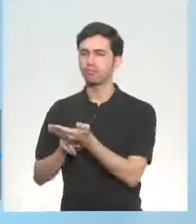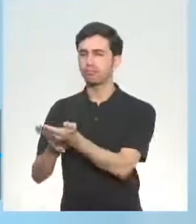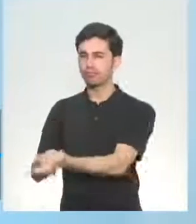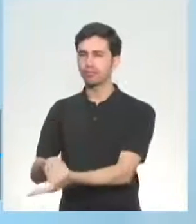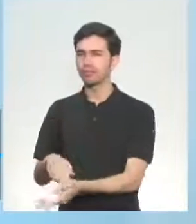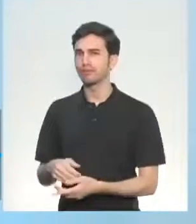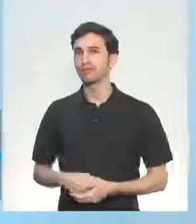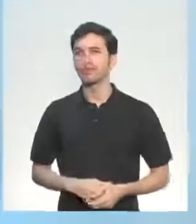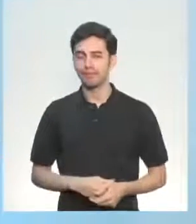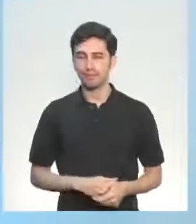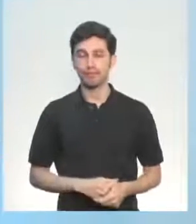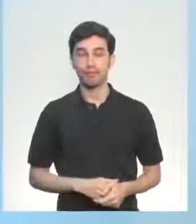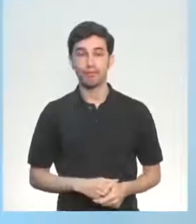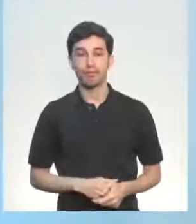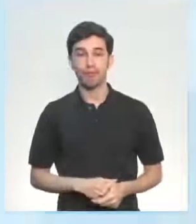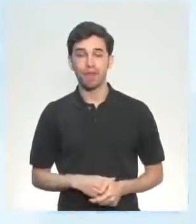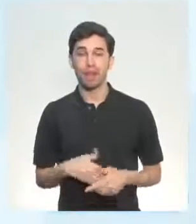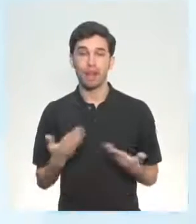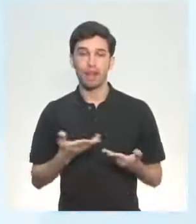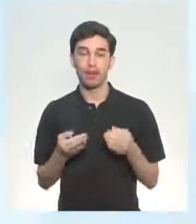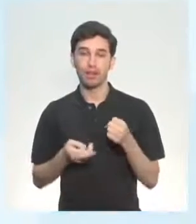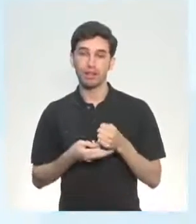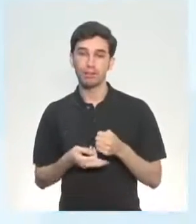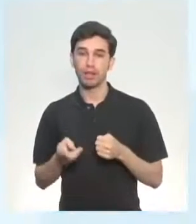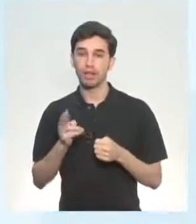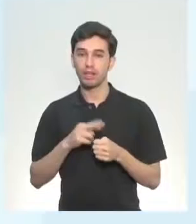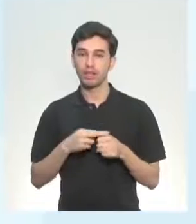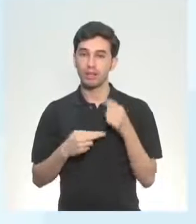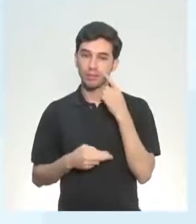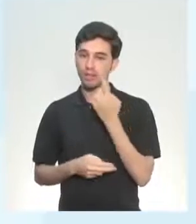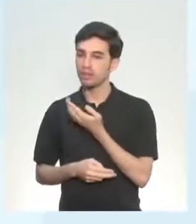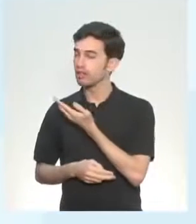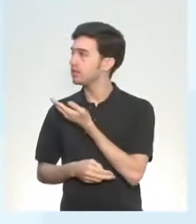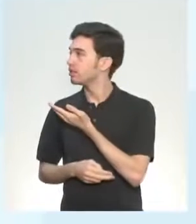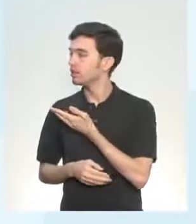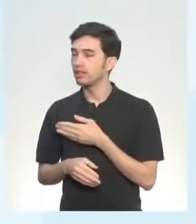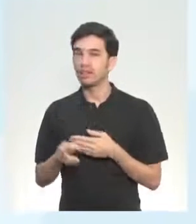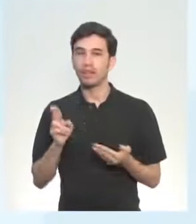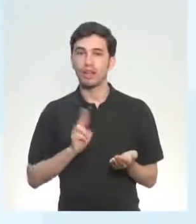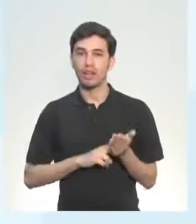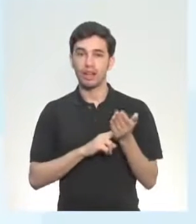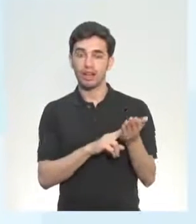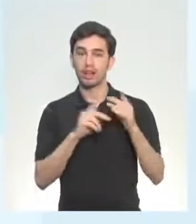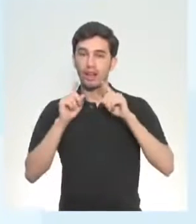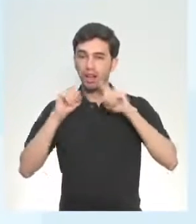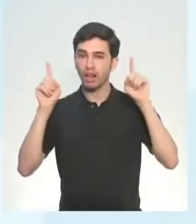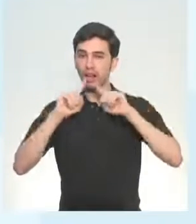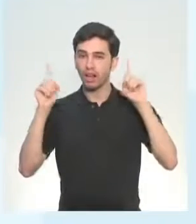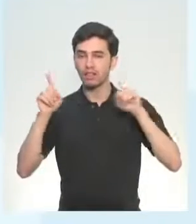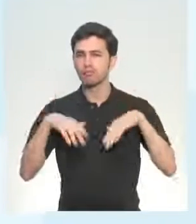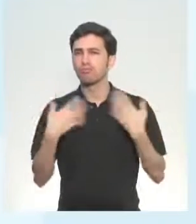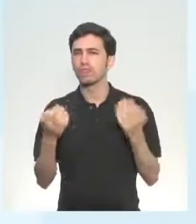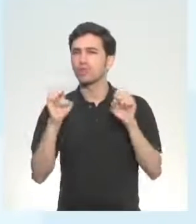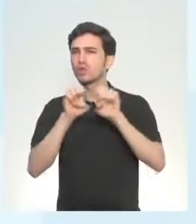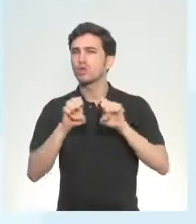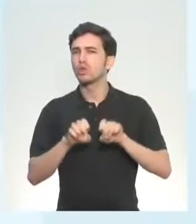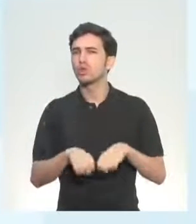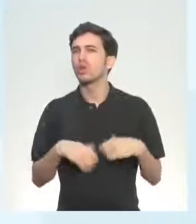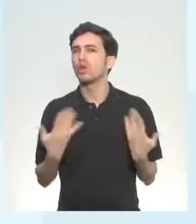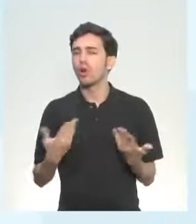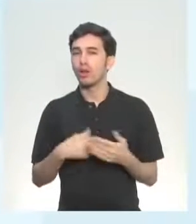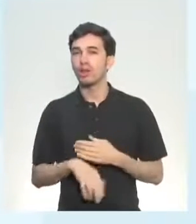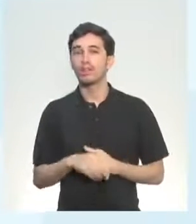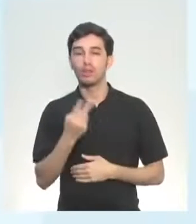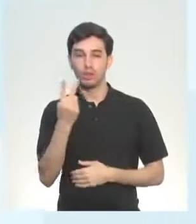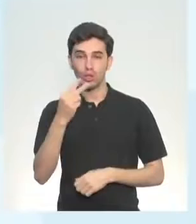continuando. Temos aí para retomarmos, né? Carta de reclamação. Qual a estrutura? Então, eu vou dar aí 2